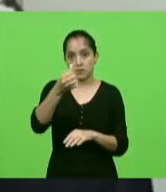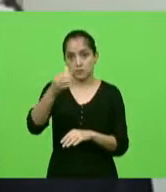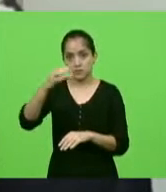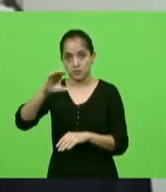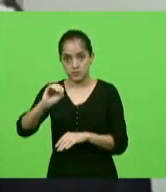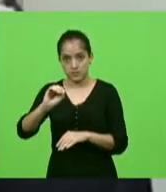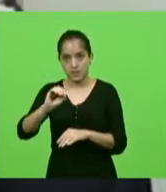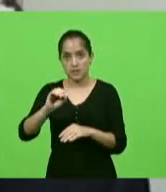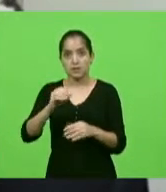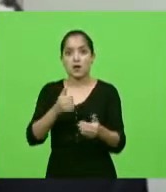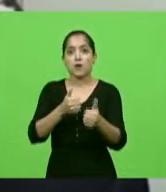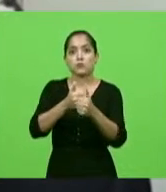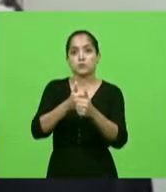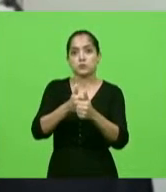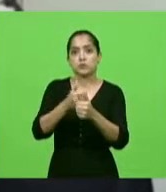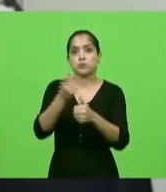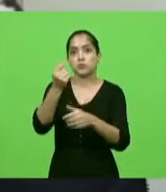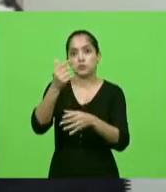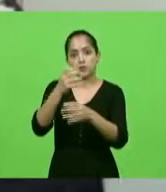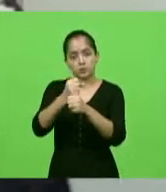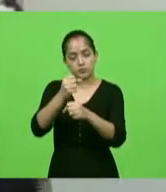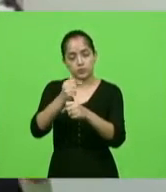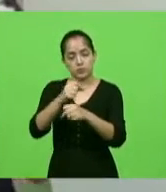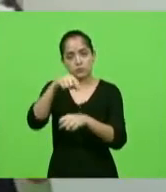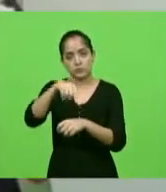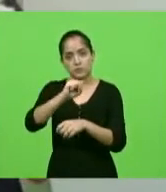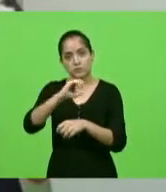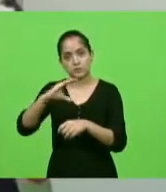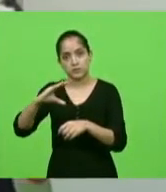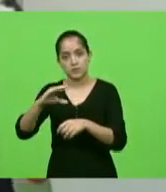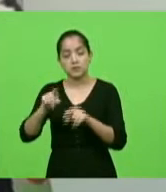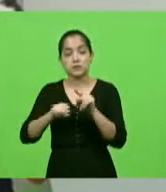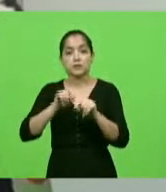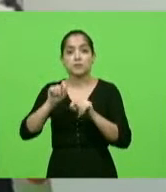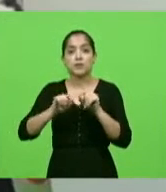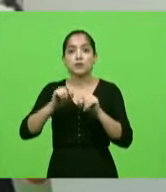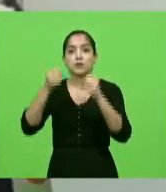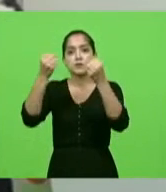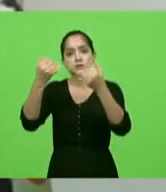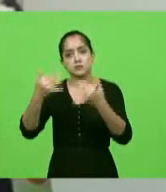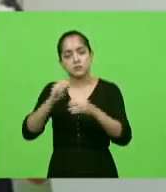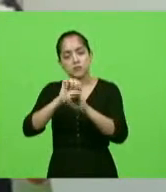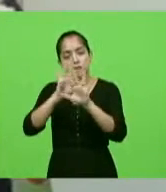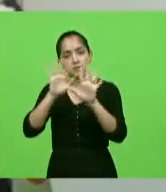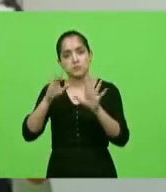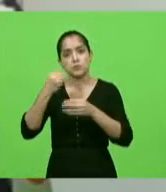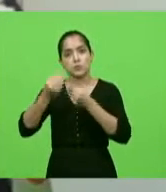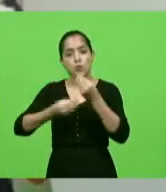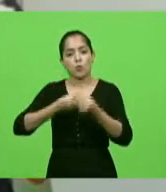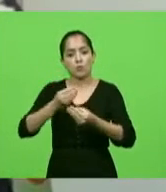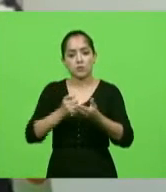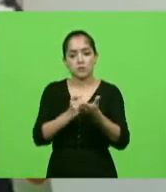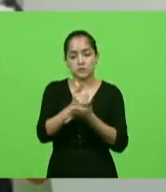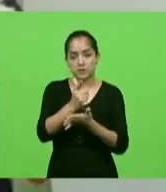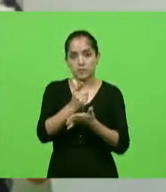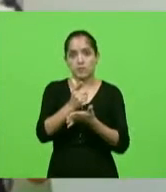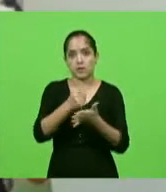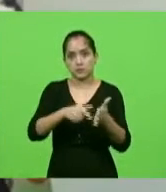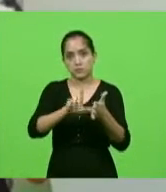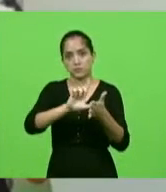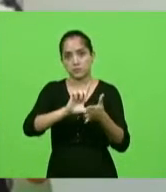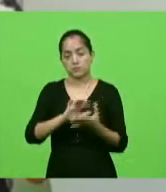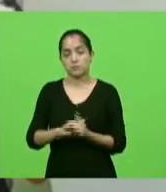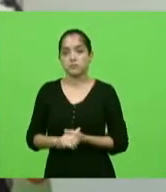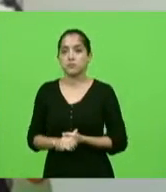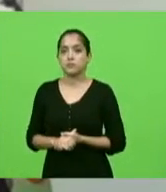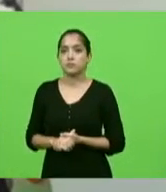060 ao Tribunal de Contas do Estado de Santa Catarina, almejando esclarecimento sobre a forma da compra com pagamento